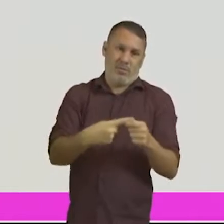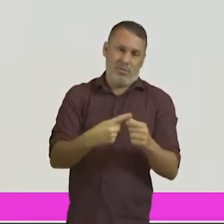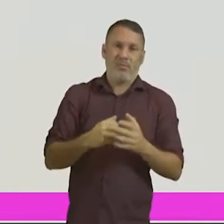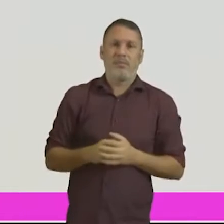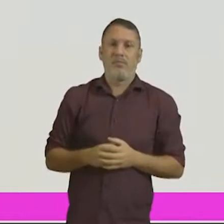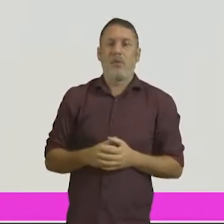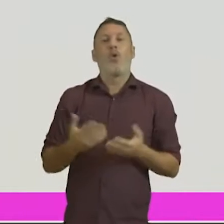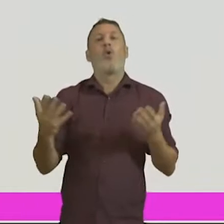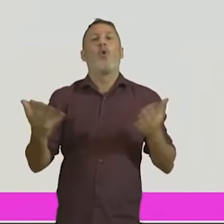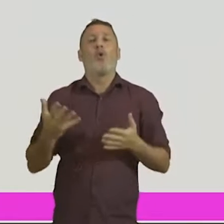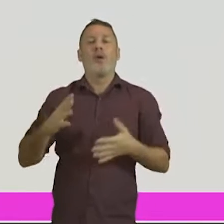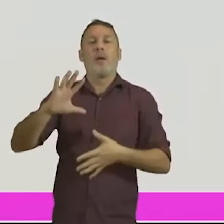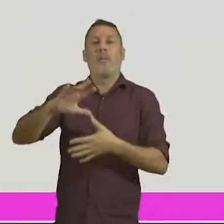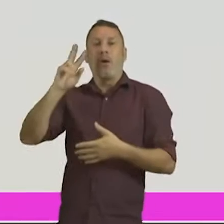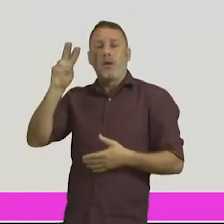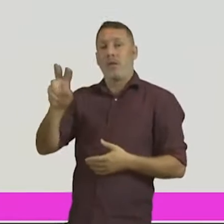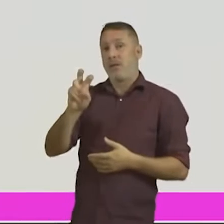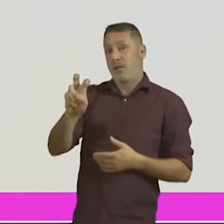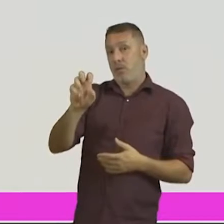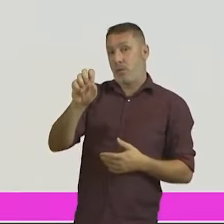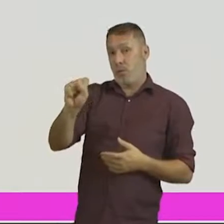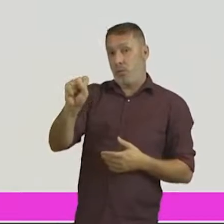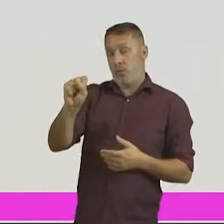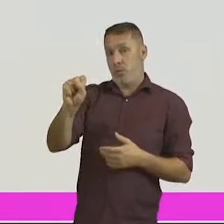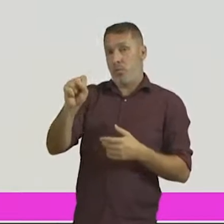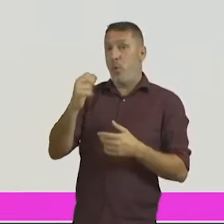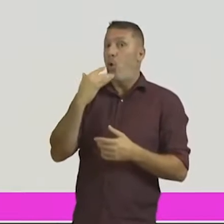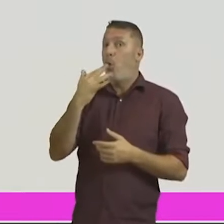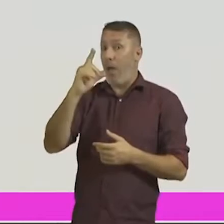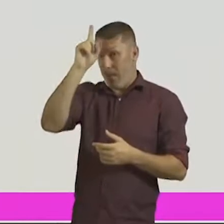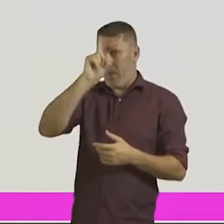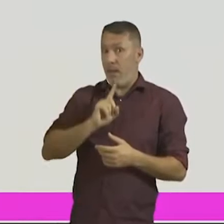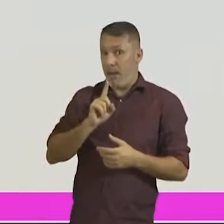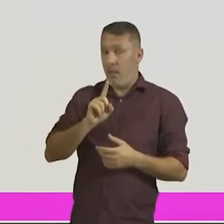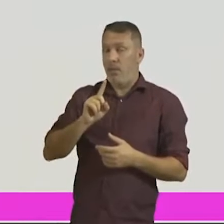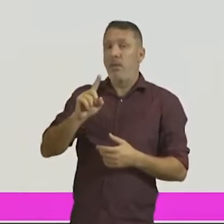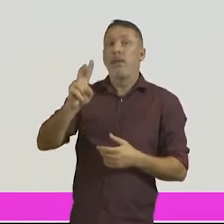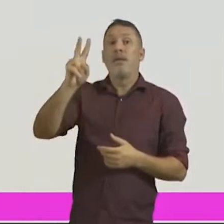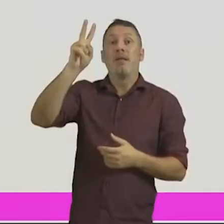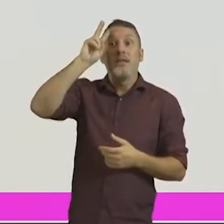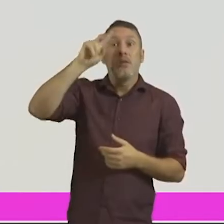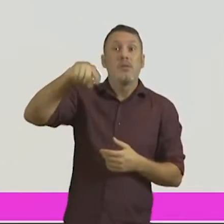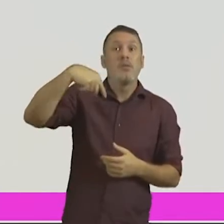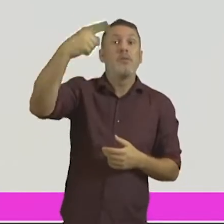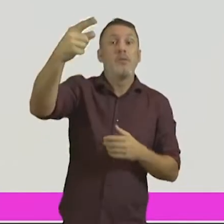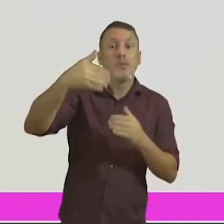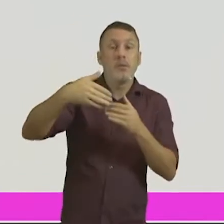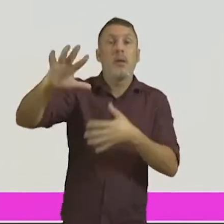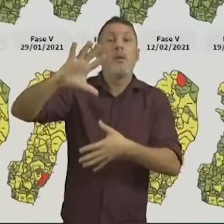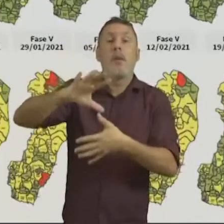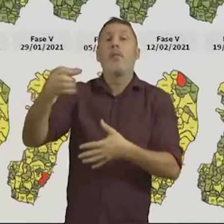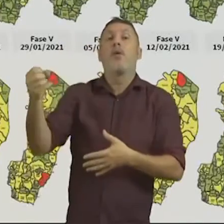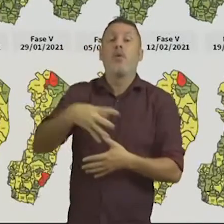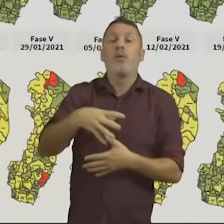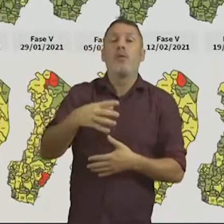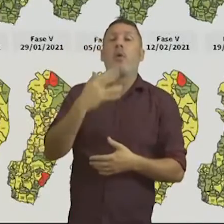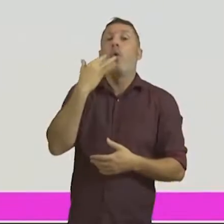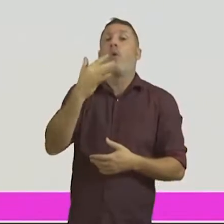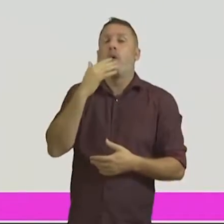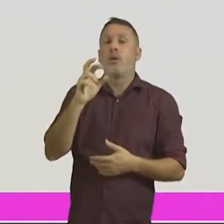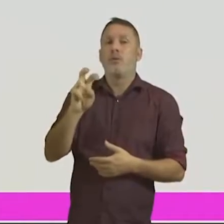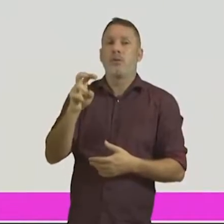no mapa de hoje nós temos 58 municípios em risco moderado e do mapa que vai ter validade a partir de segunda